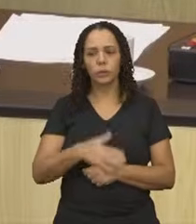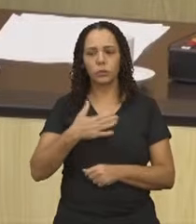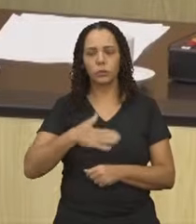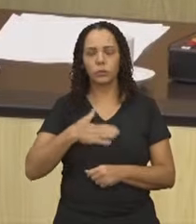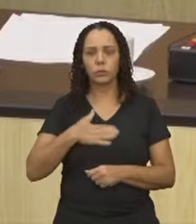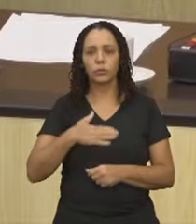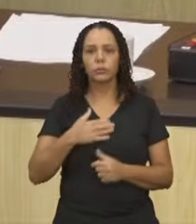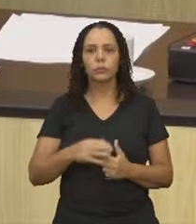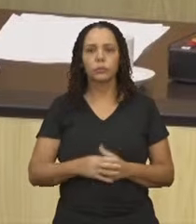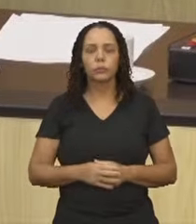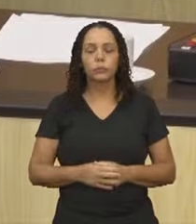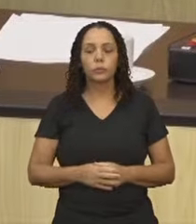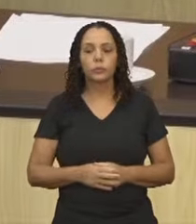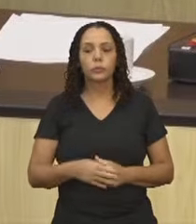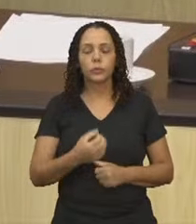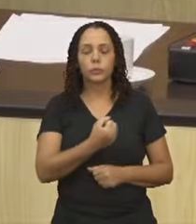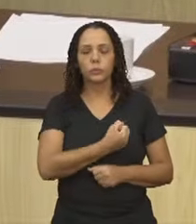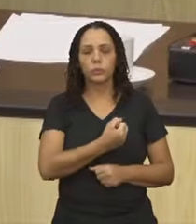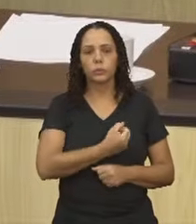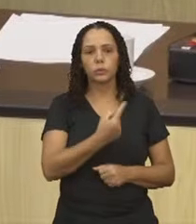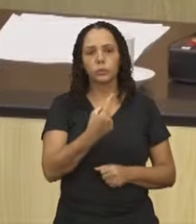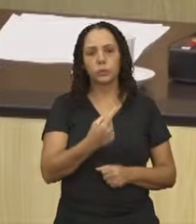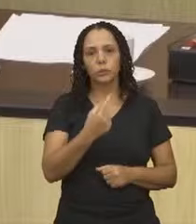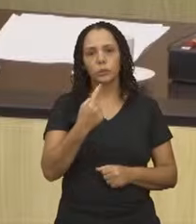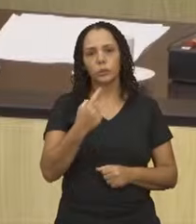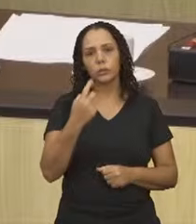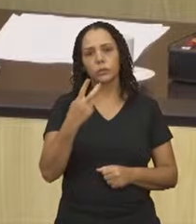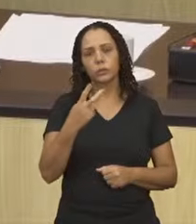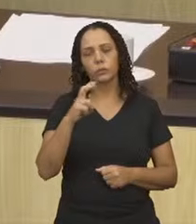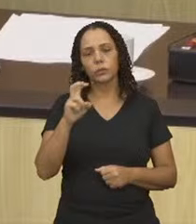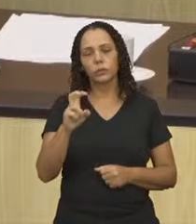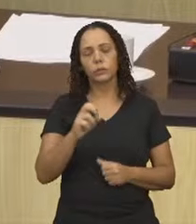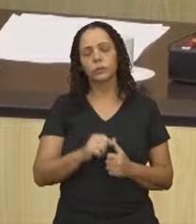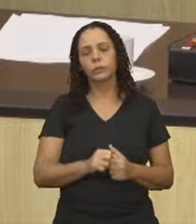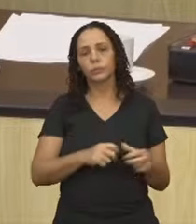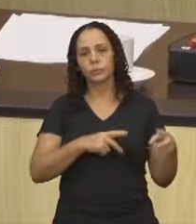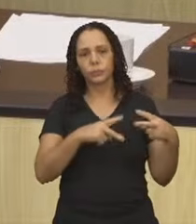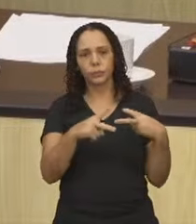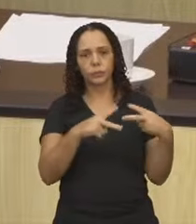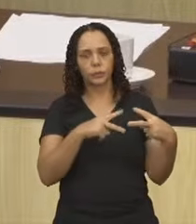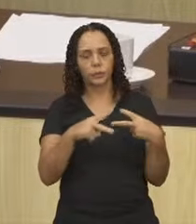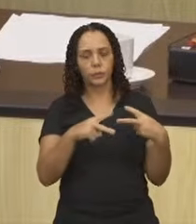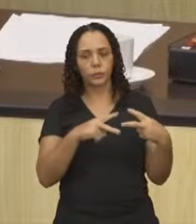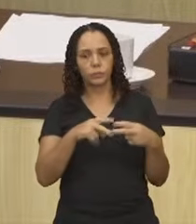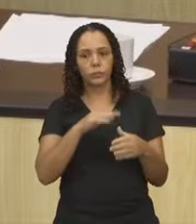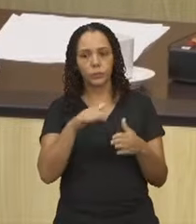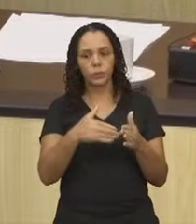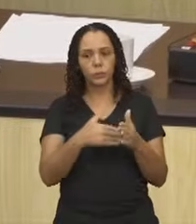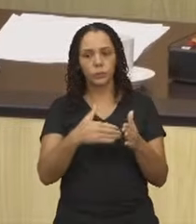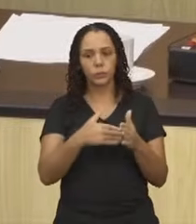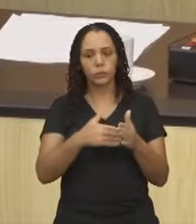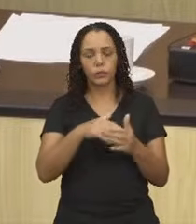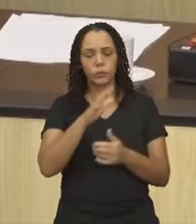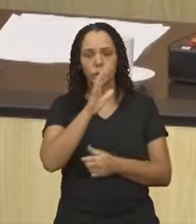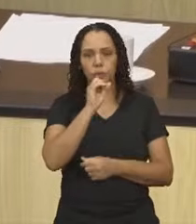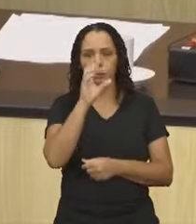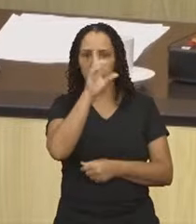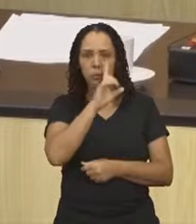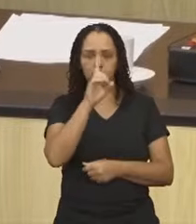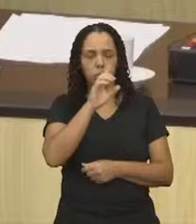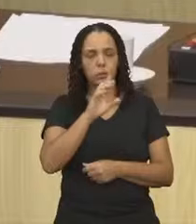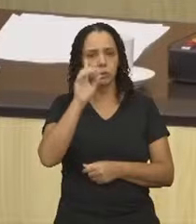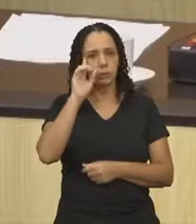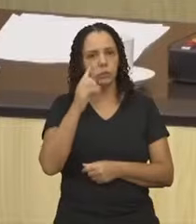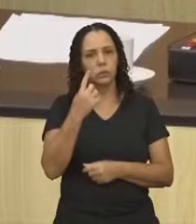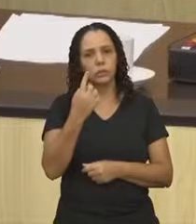número 1152, no Jardim Nemoeiro, em São José dos Campos. No último final de semana, entre os dias